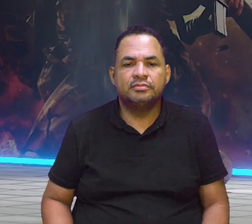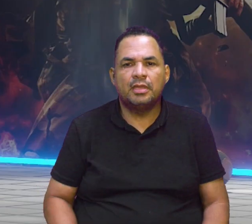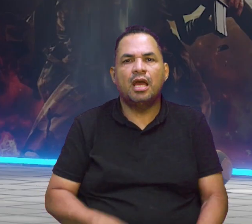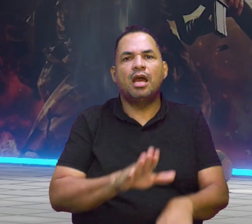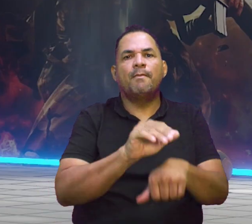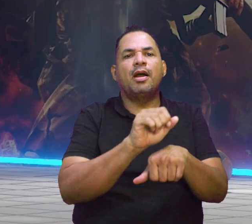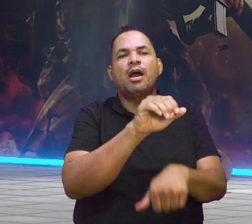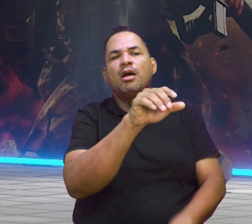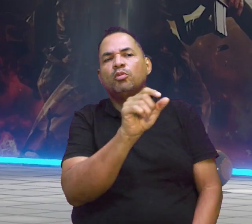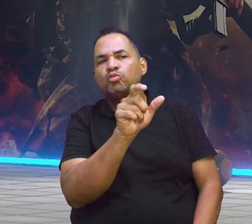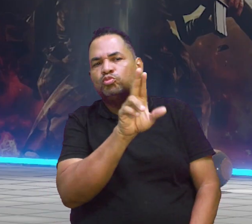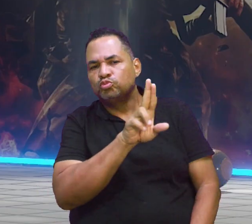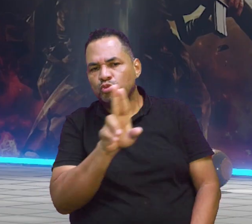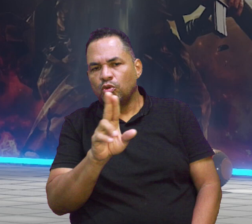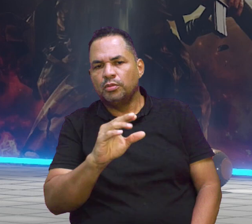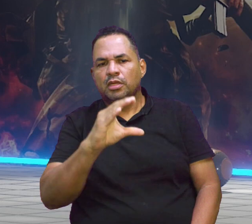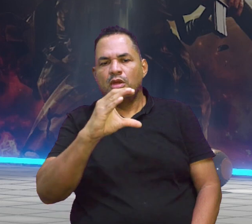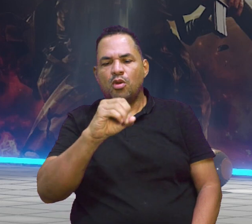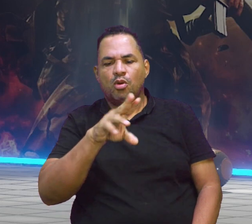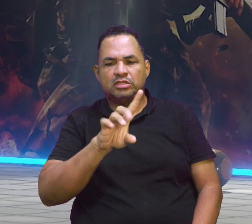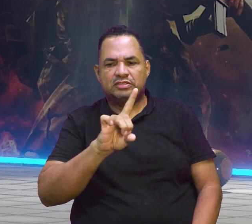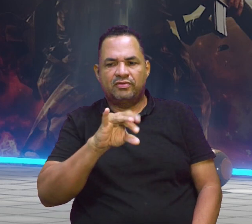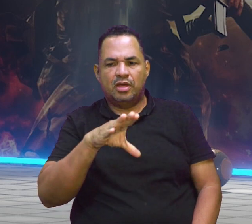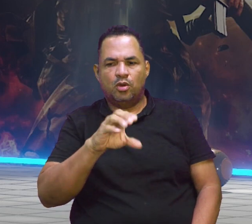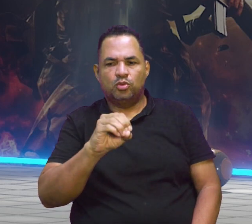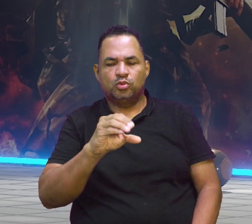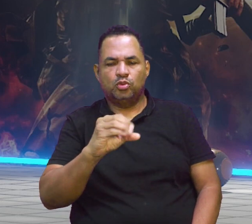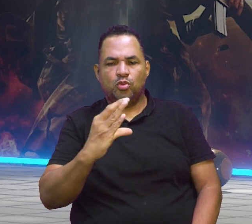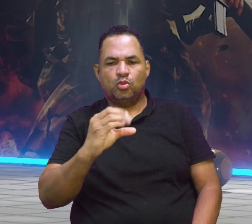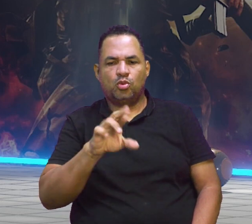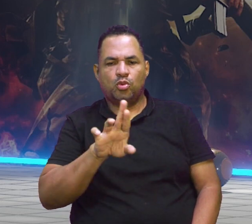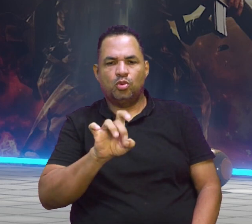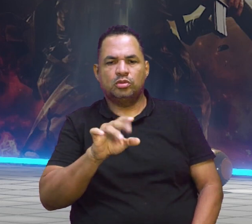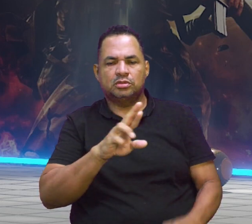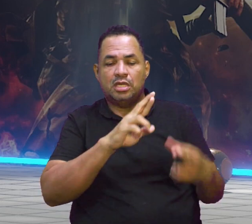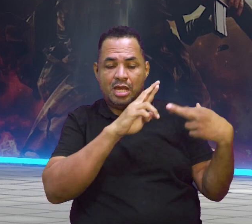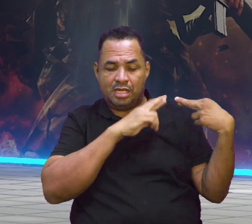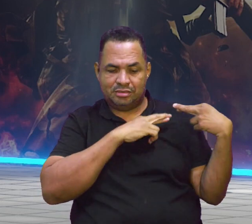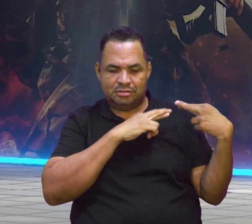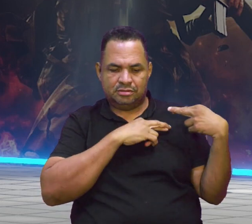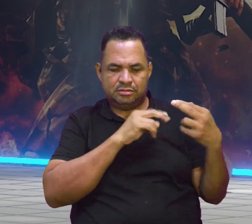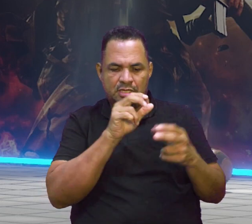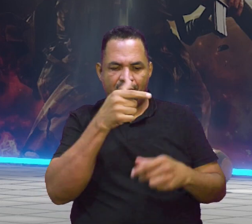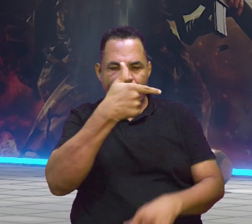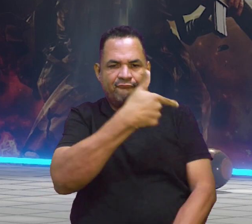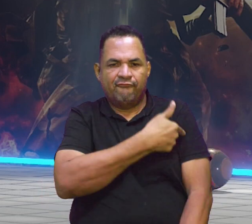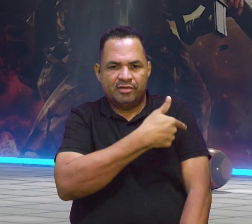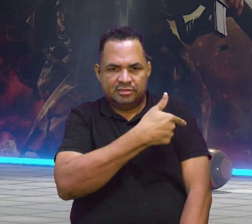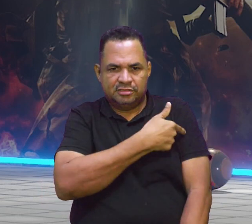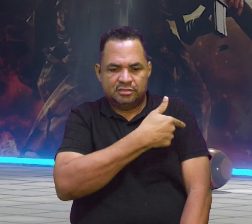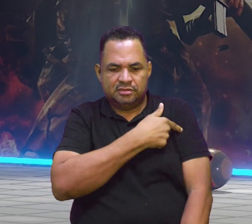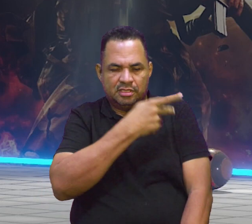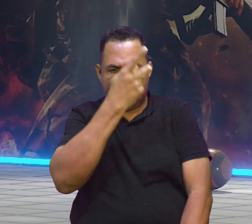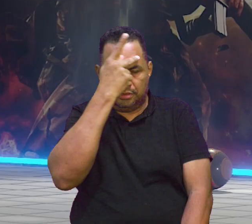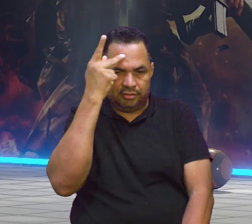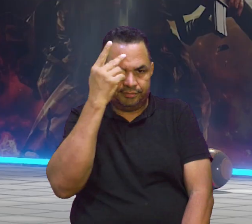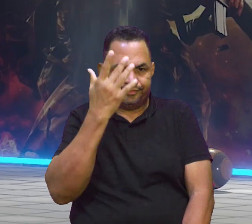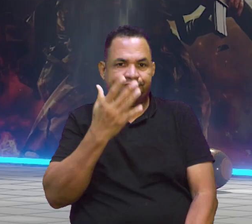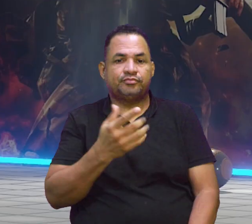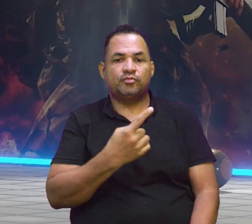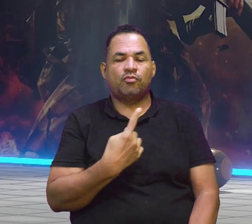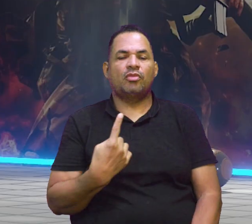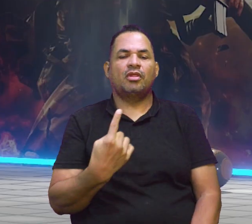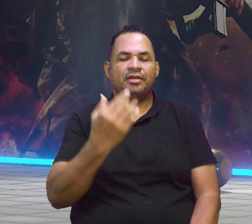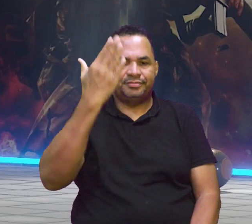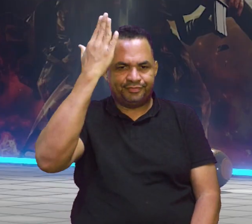ser o responsável pela vacinação dessas pessoas. Só que assim, nós sabemos hoje que a vacina,